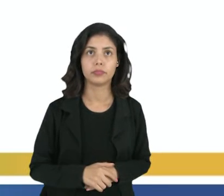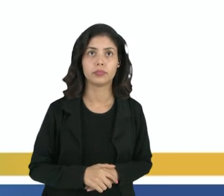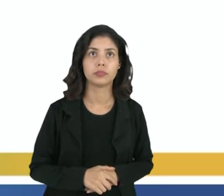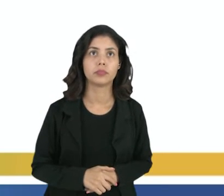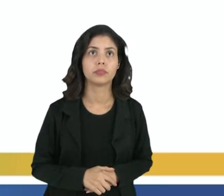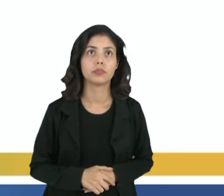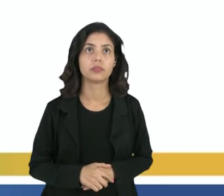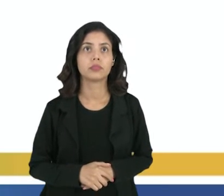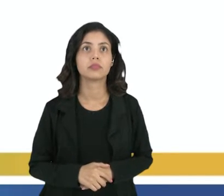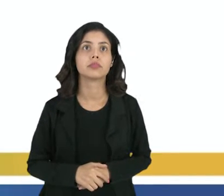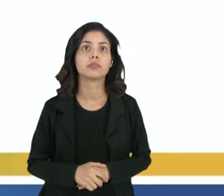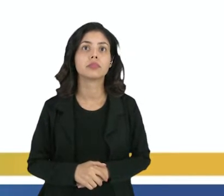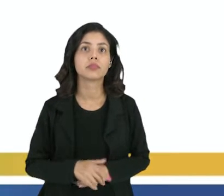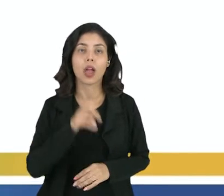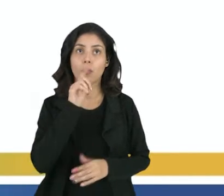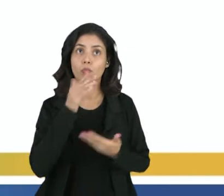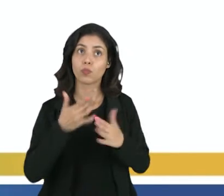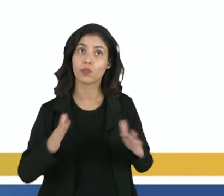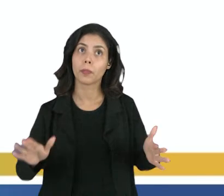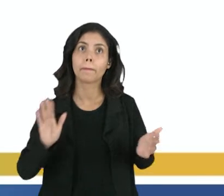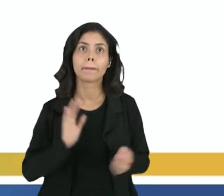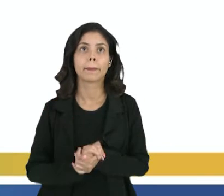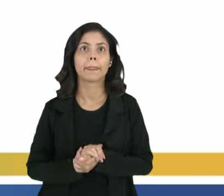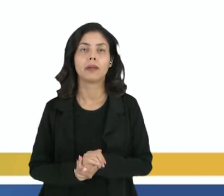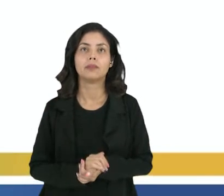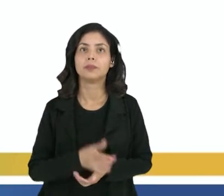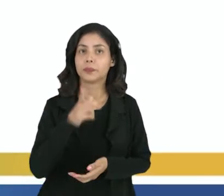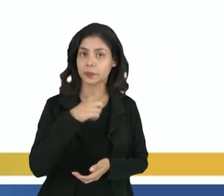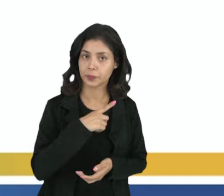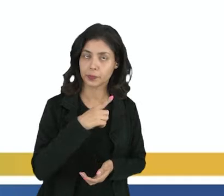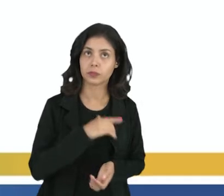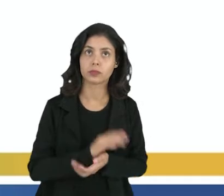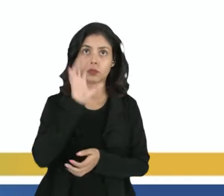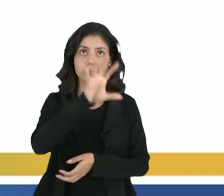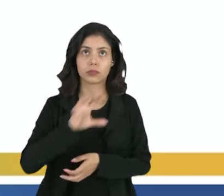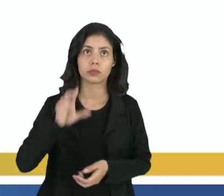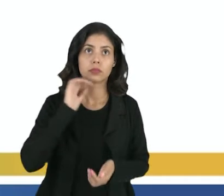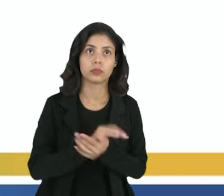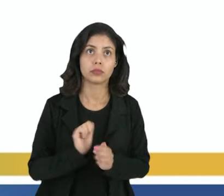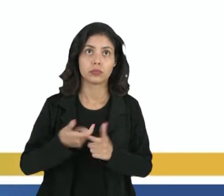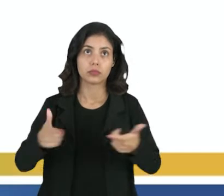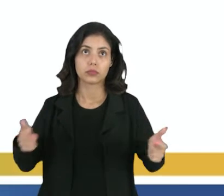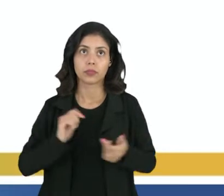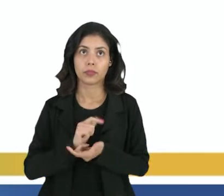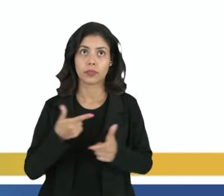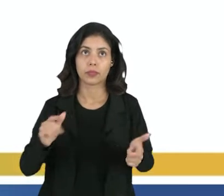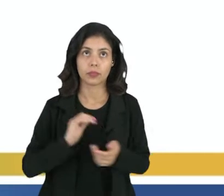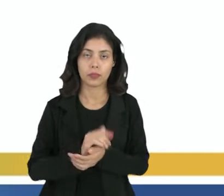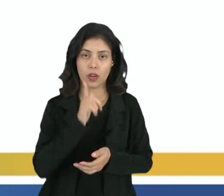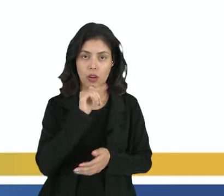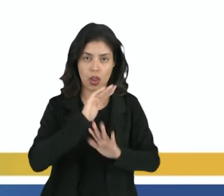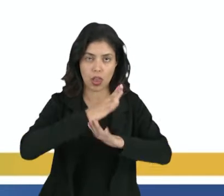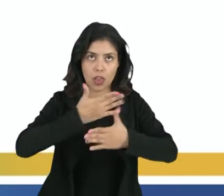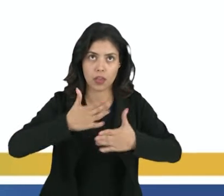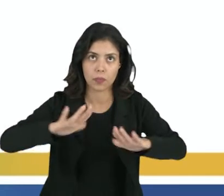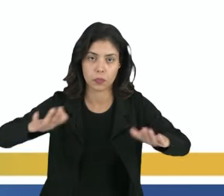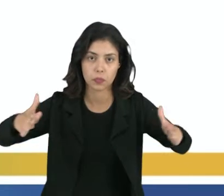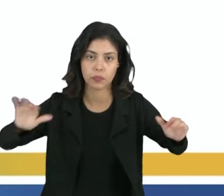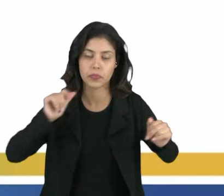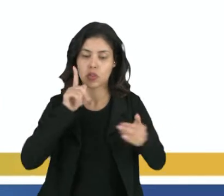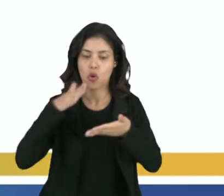chuvas. A hidrografia, o bioma Amazônia corresponde a uma região que abrange a maior